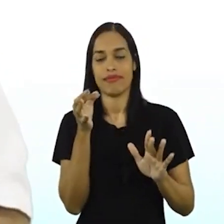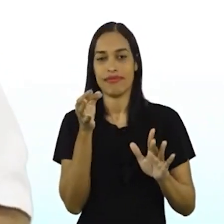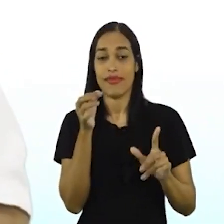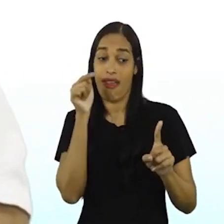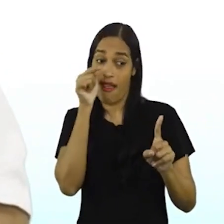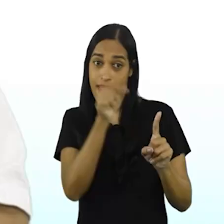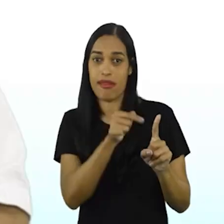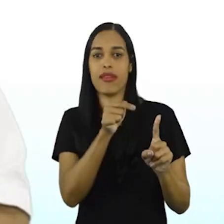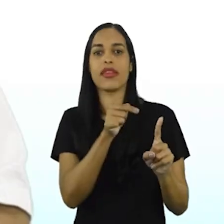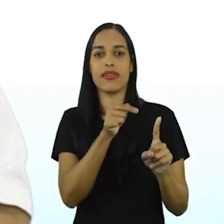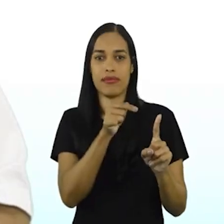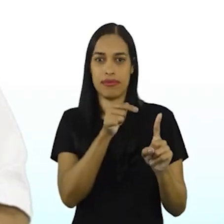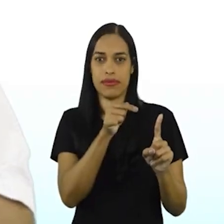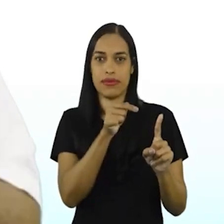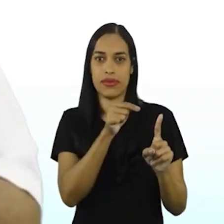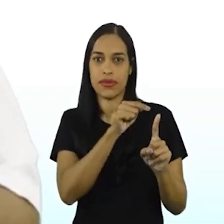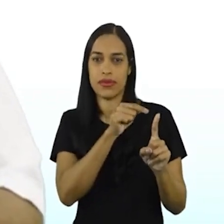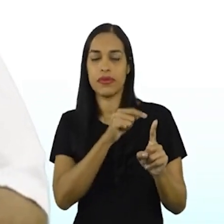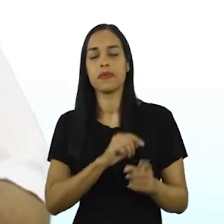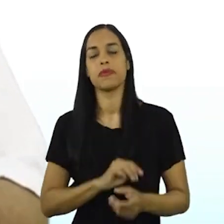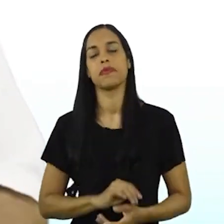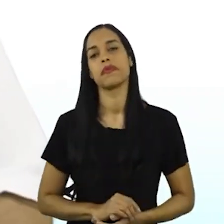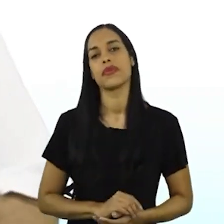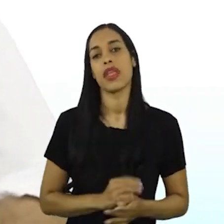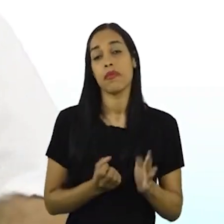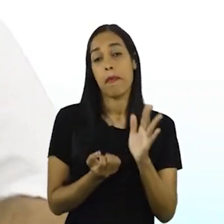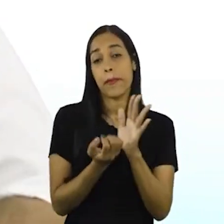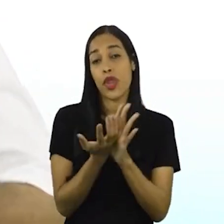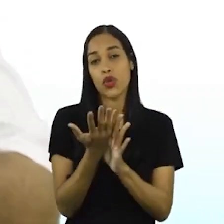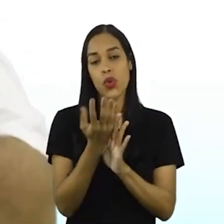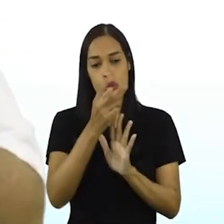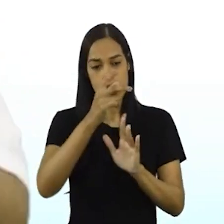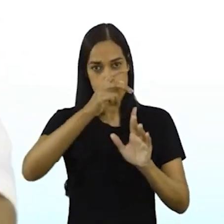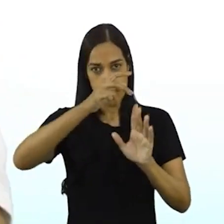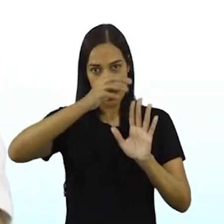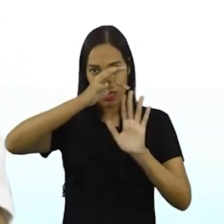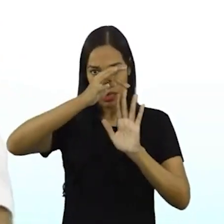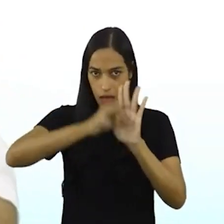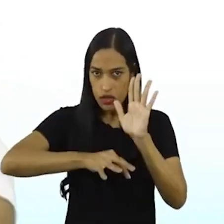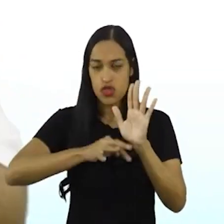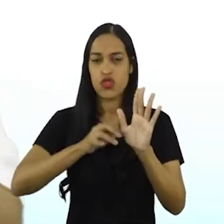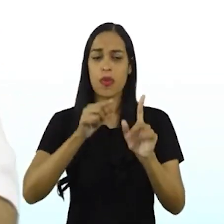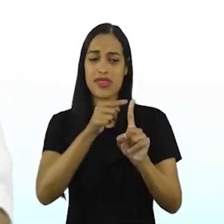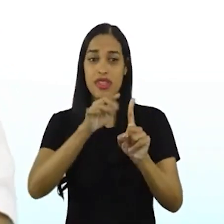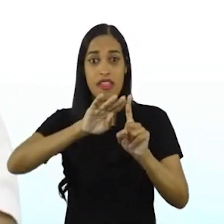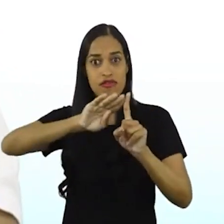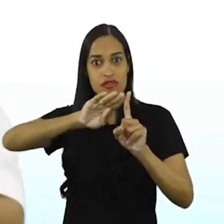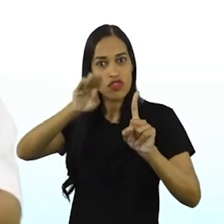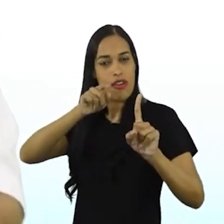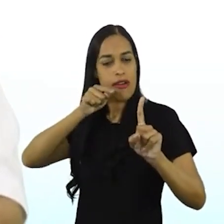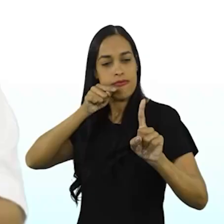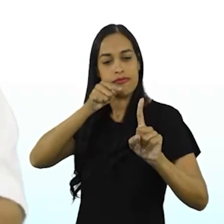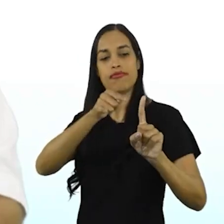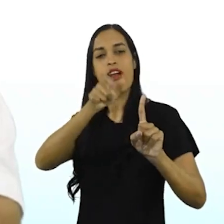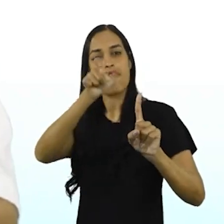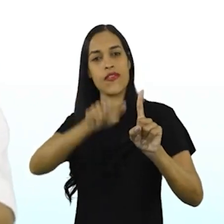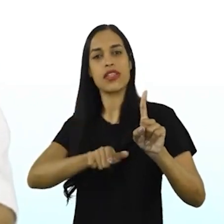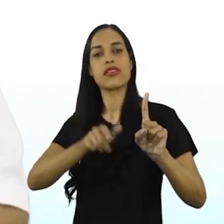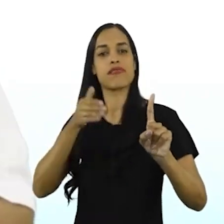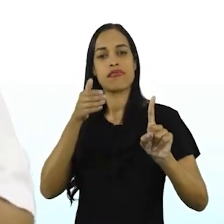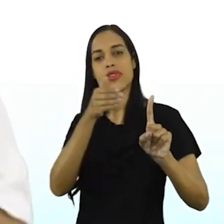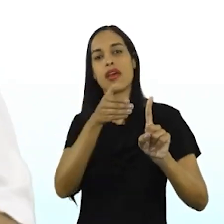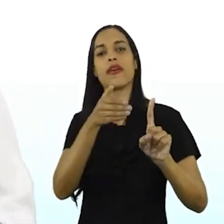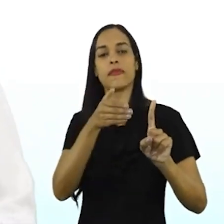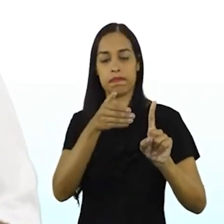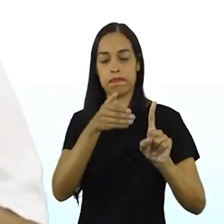centro. Ok? Então, ele produz um texto, mas ele vai se colocar em evidência. Ele vai se colocar em destaque. E isso, quando